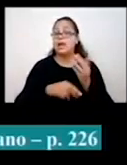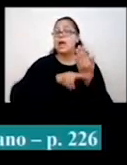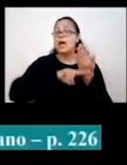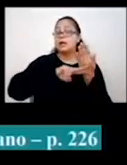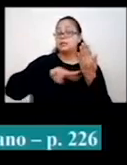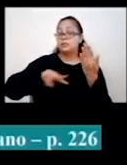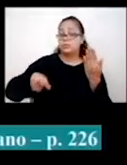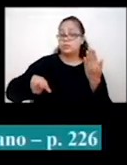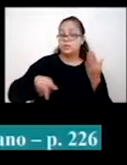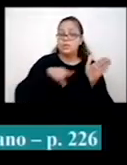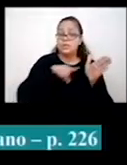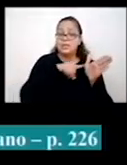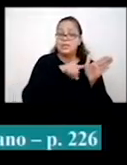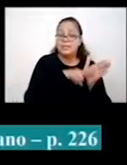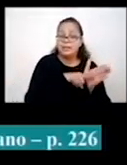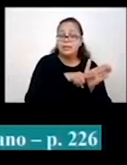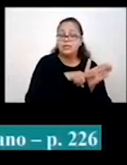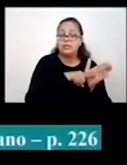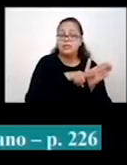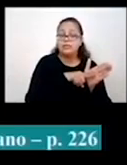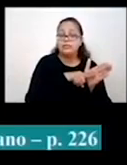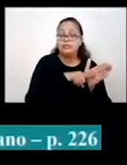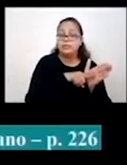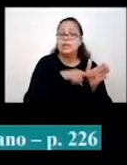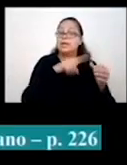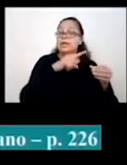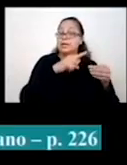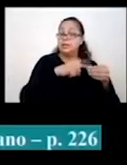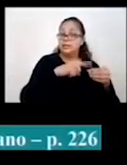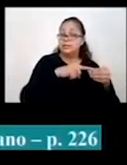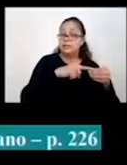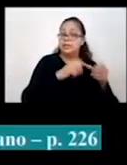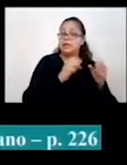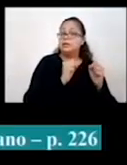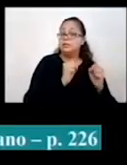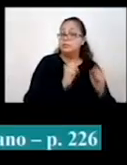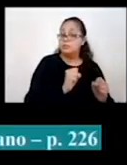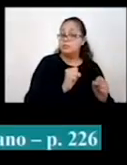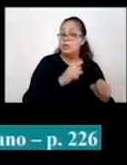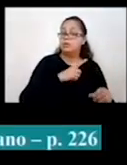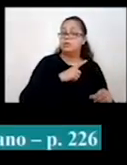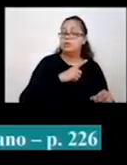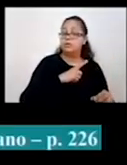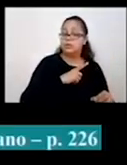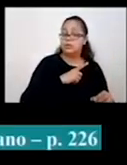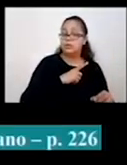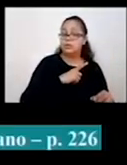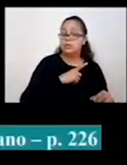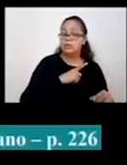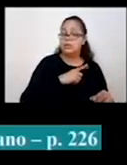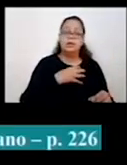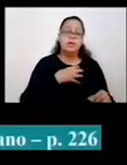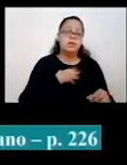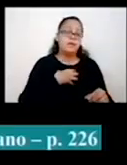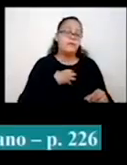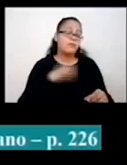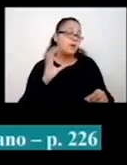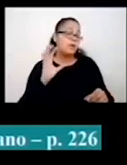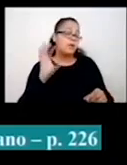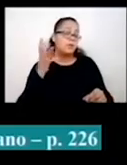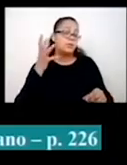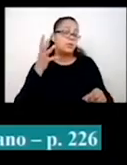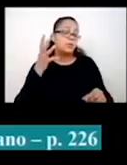as eventuais consequências negativas que uma cidade, como Ouro Preto, possa ter devido à forma